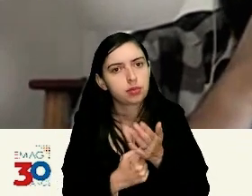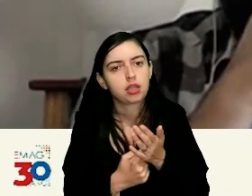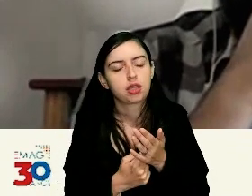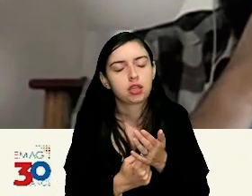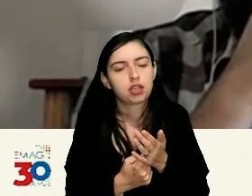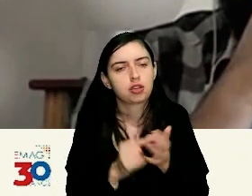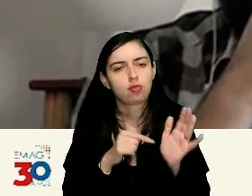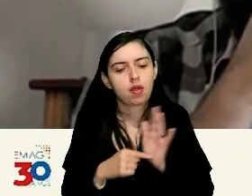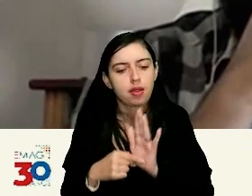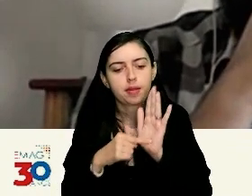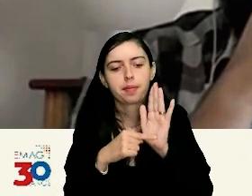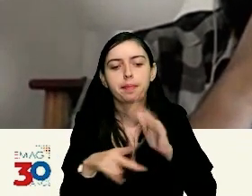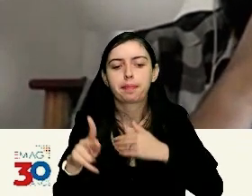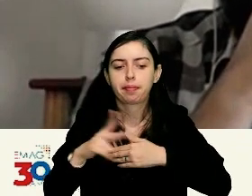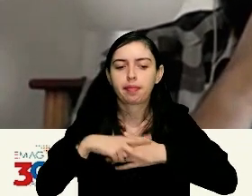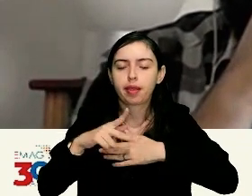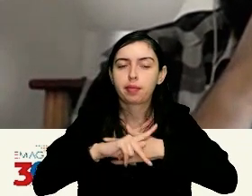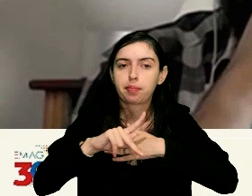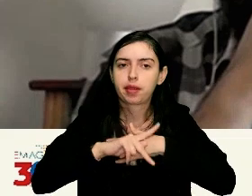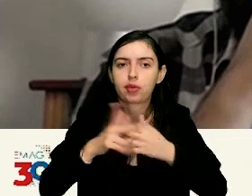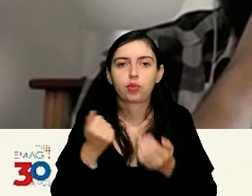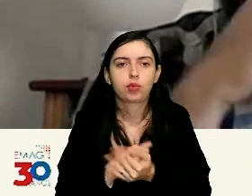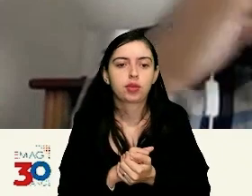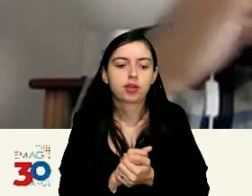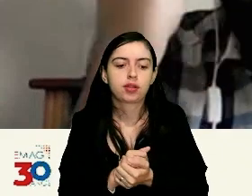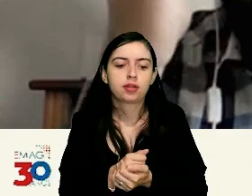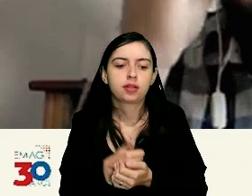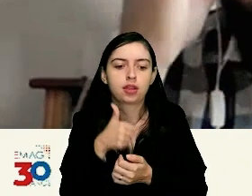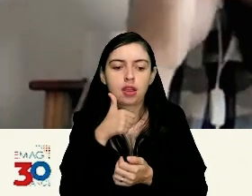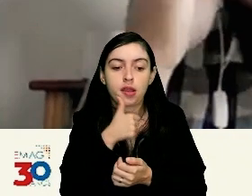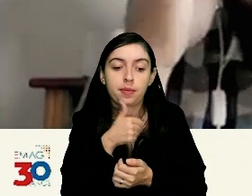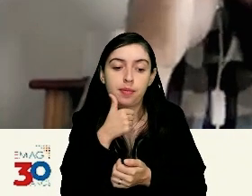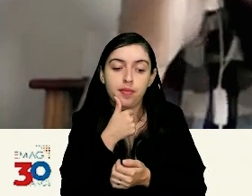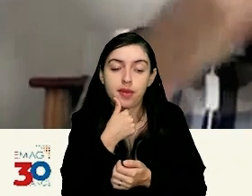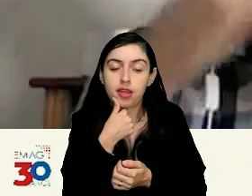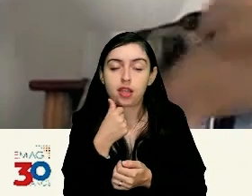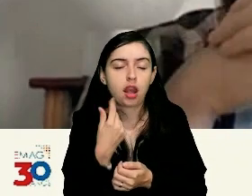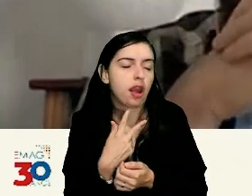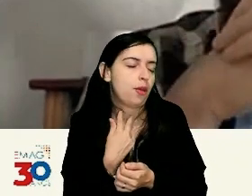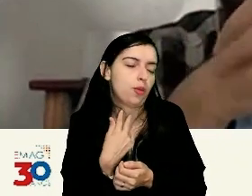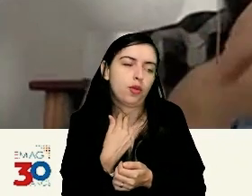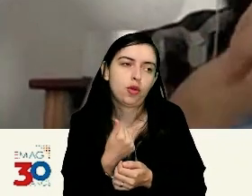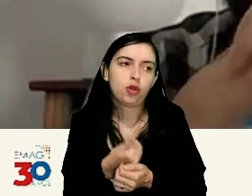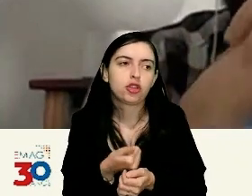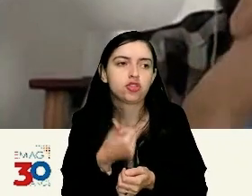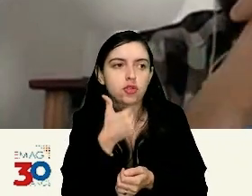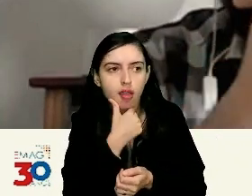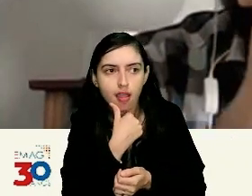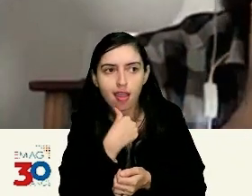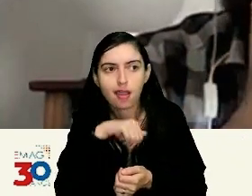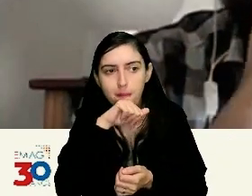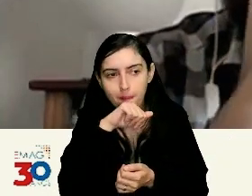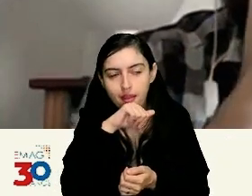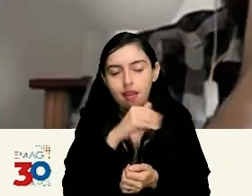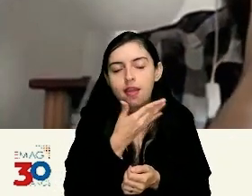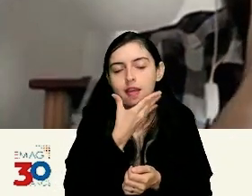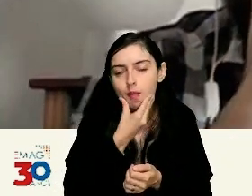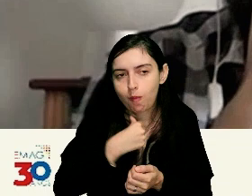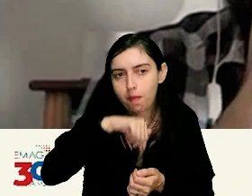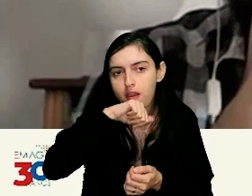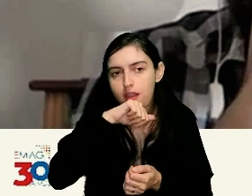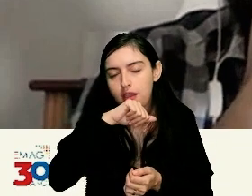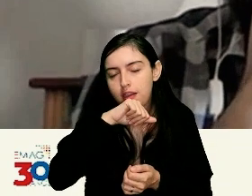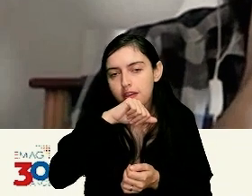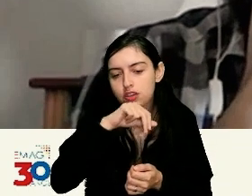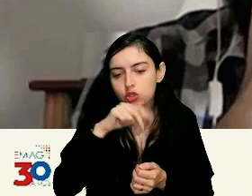que não tem como fazer papel de... A mãe não pode ser pai e mãe, nem o pai ser mãe e pai. Cada um tem o seu papel. Mas é possível ser um pai muito